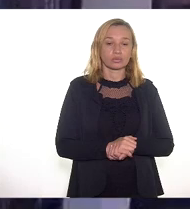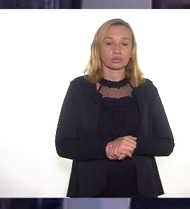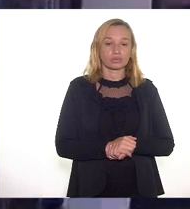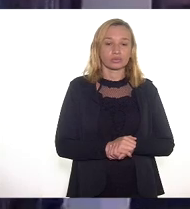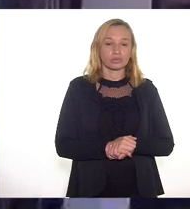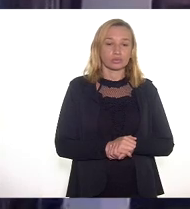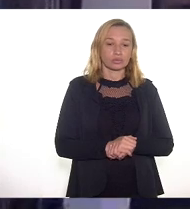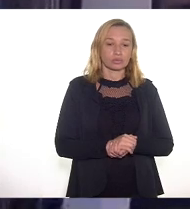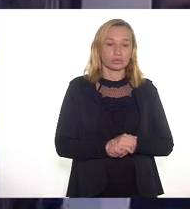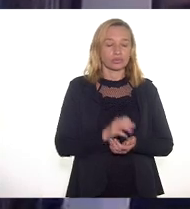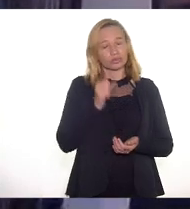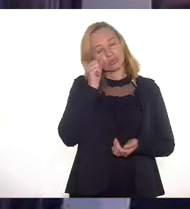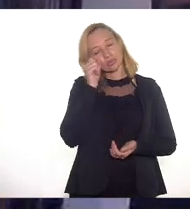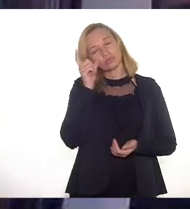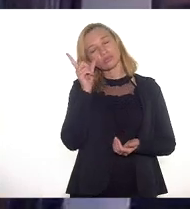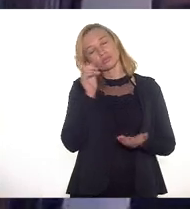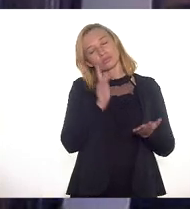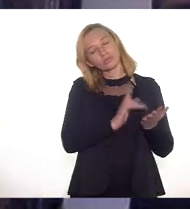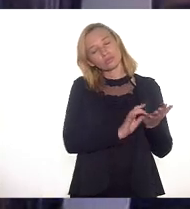seu celular,